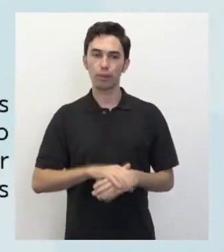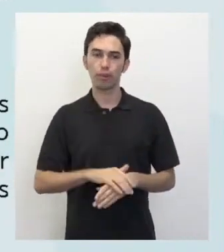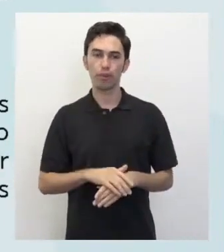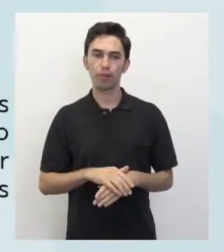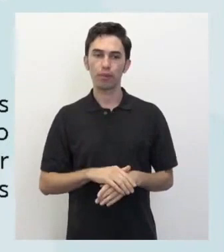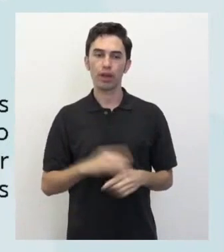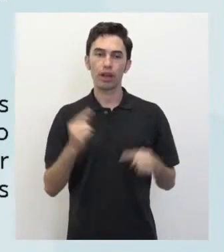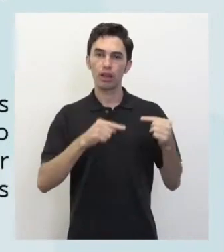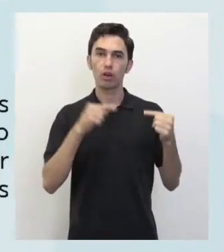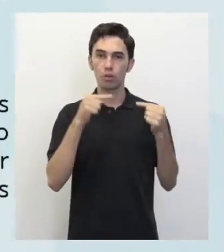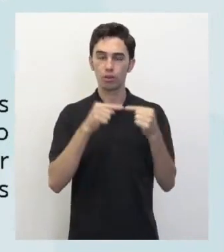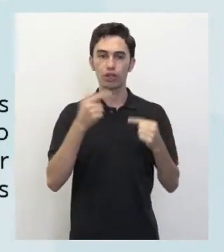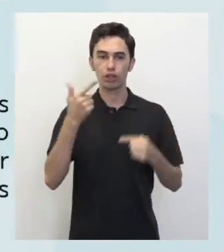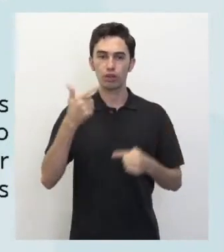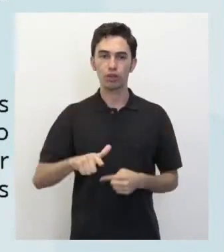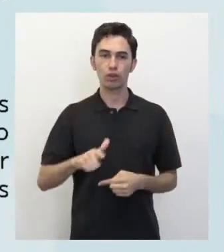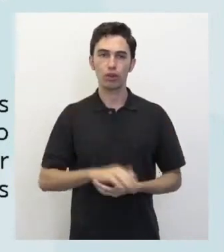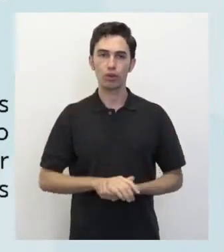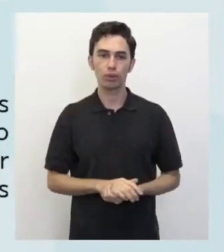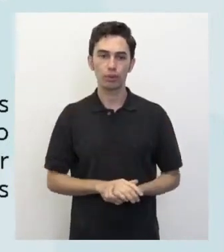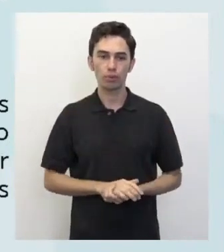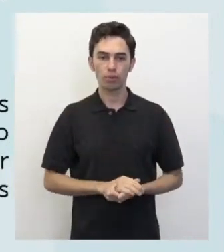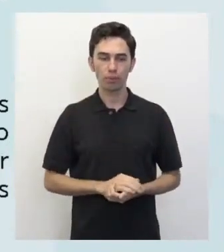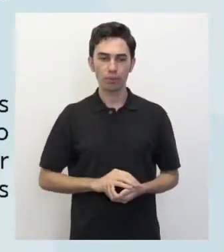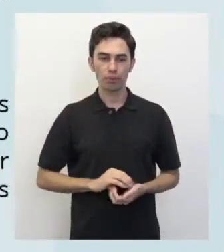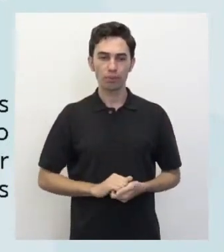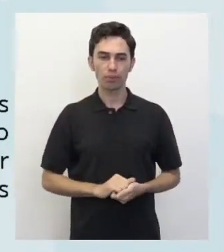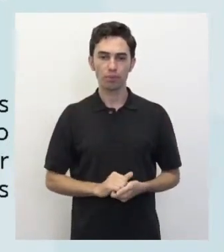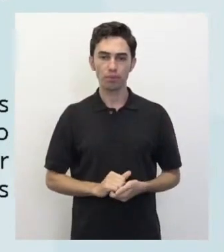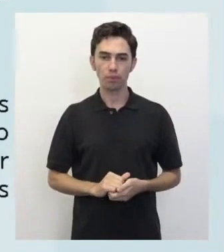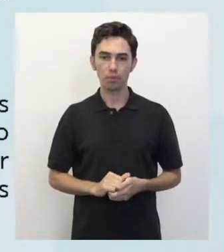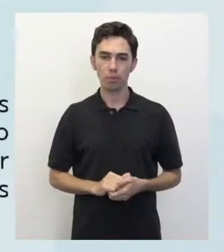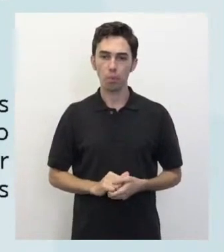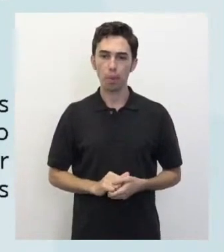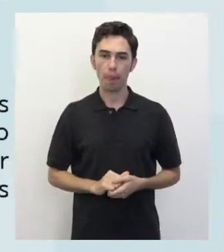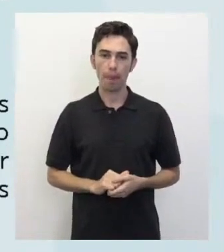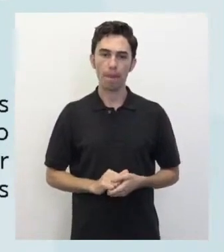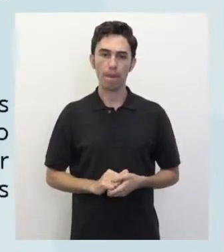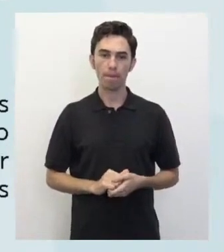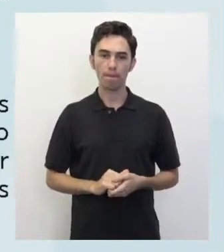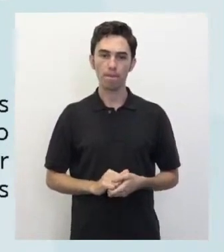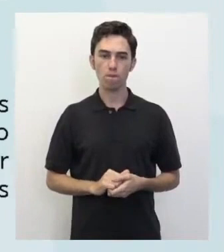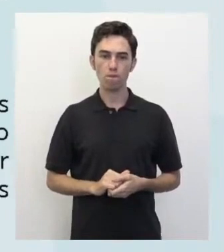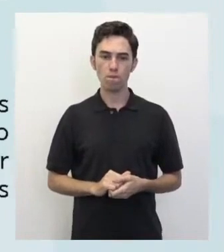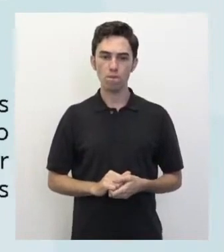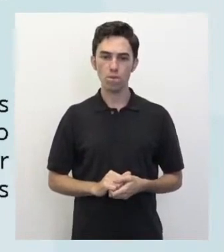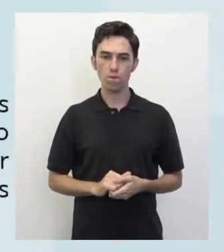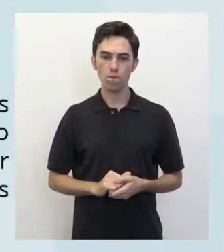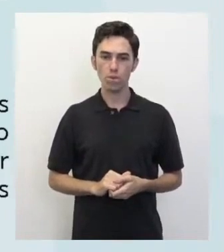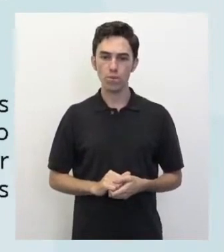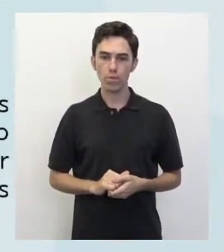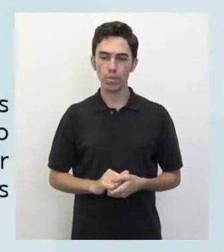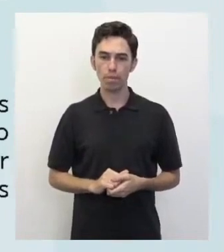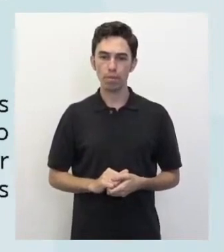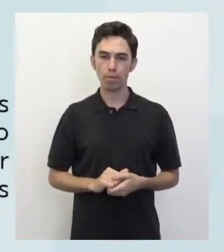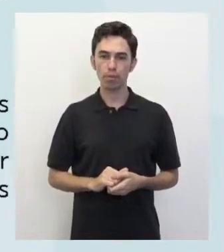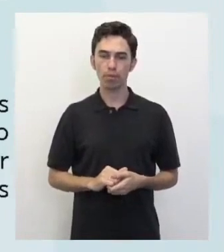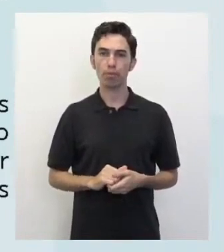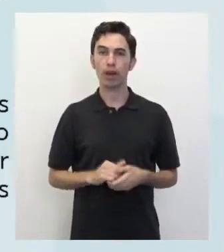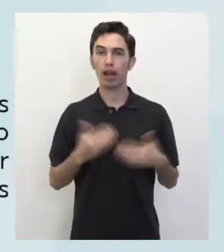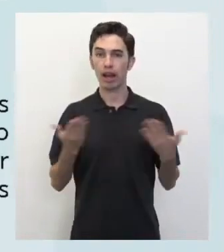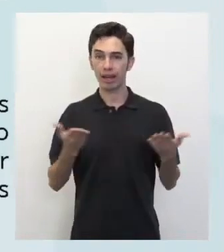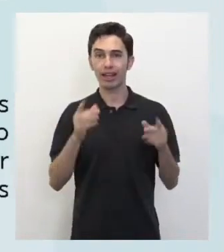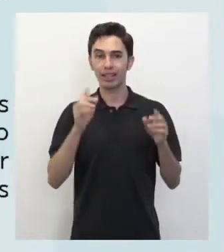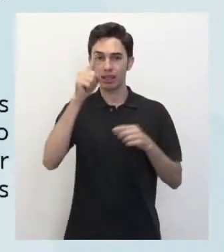poemas e a sensibilização ao texto poético, estimulando a percepção dos efeitos de sentido produzidos pela linguagem poética, esse